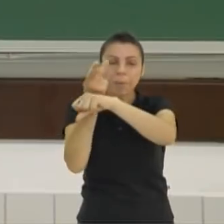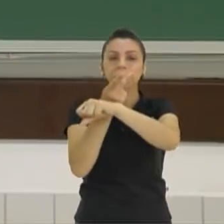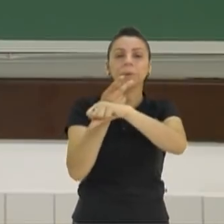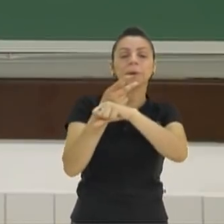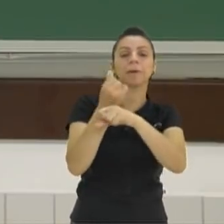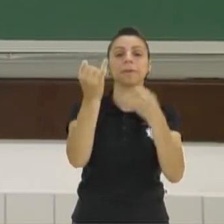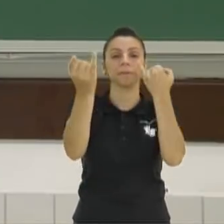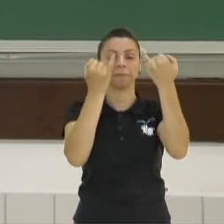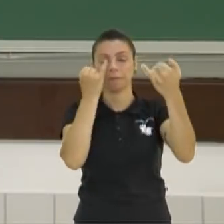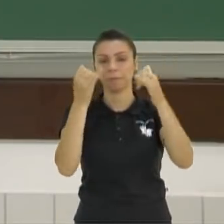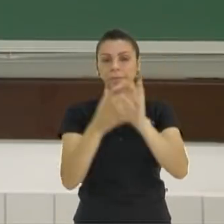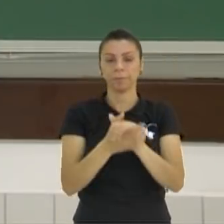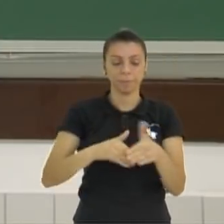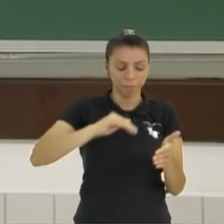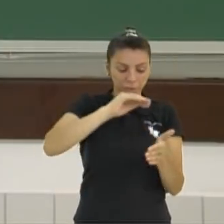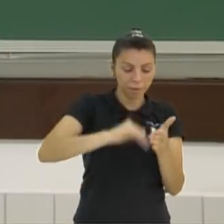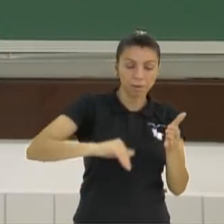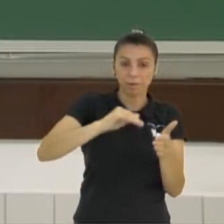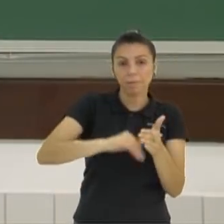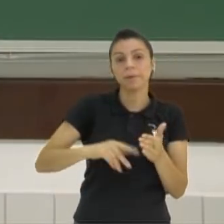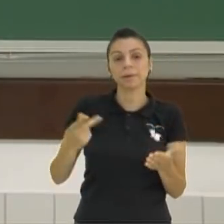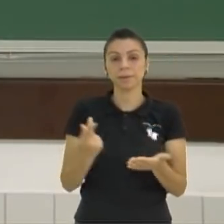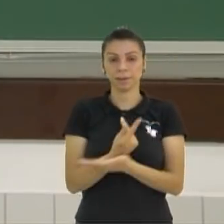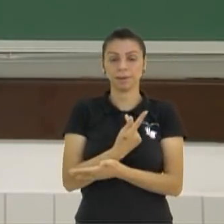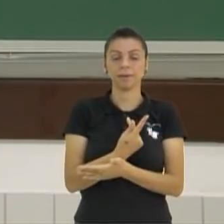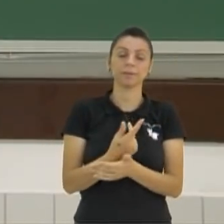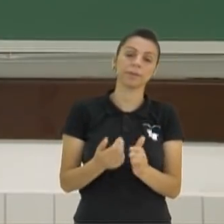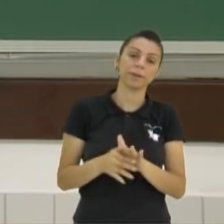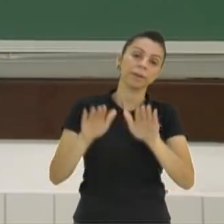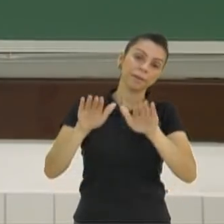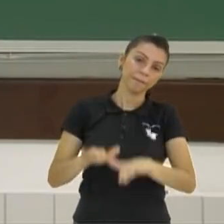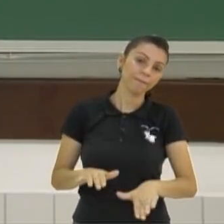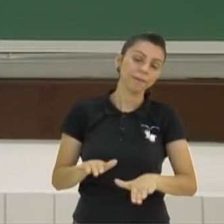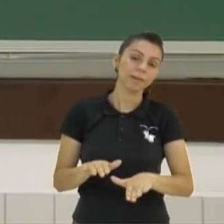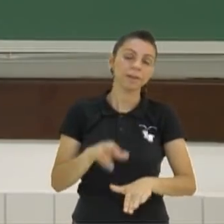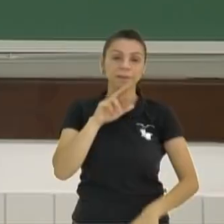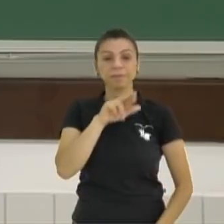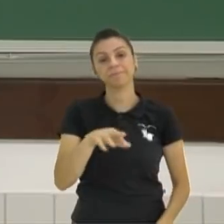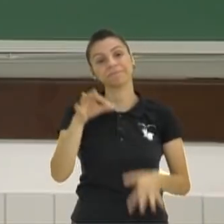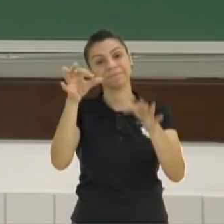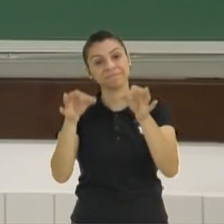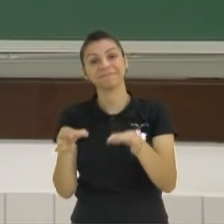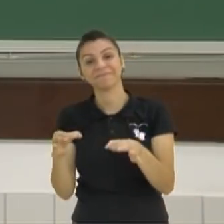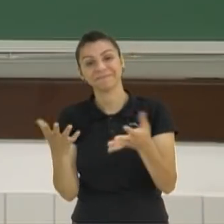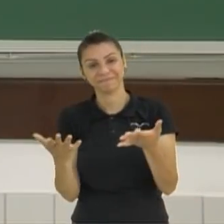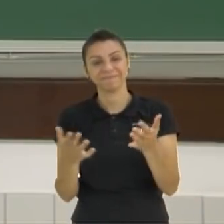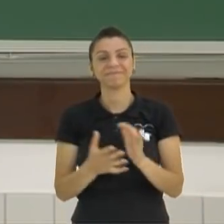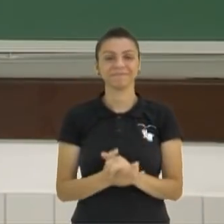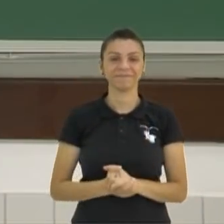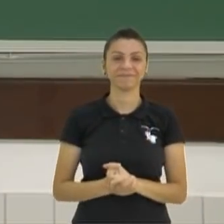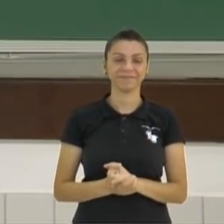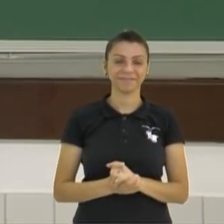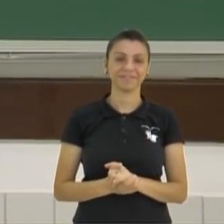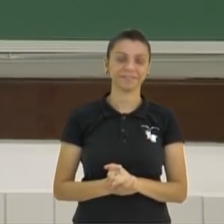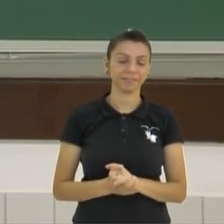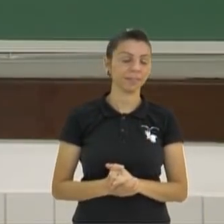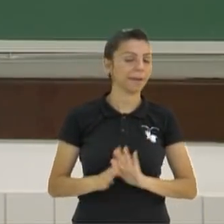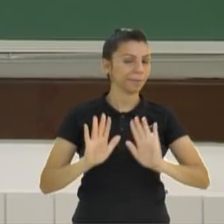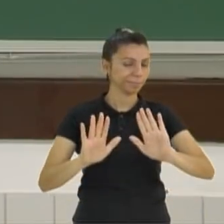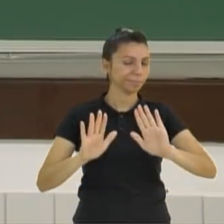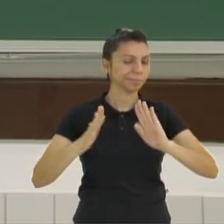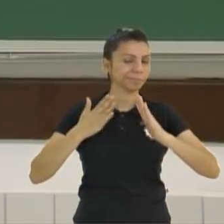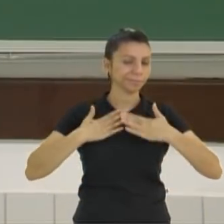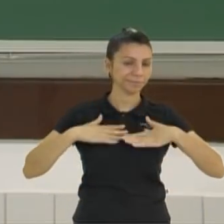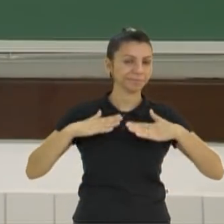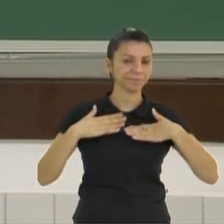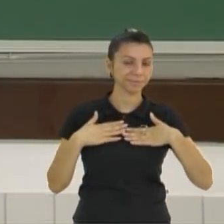contexto, eliminar as improváveis e aí acaba sobrando aquela que deve ser a resposta correta. Mas não se preocupem,